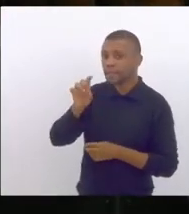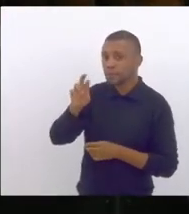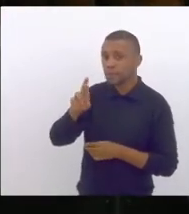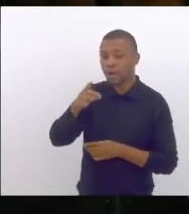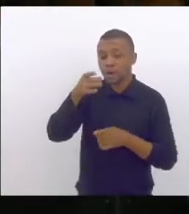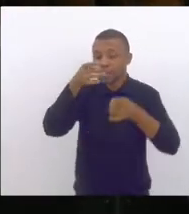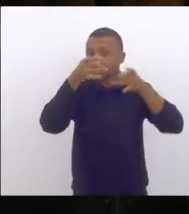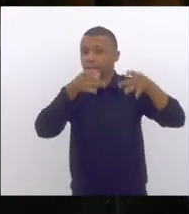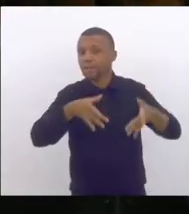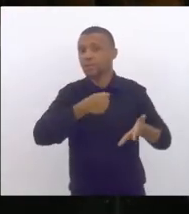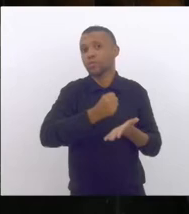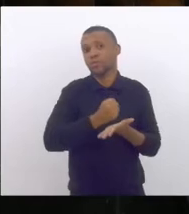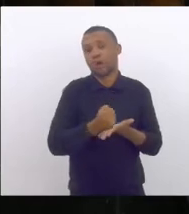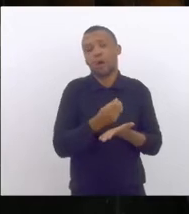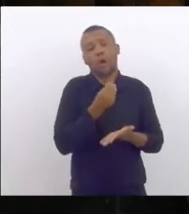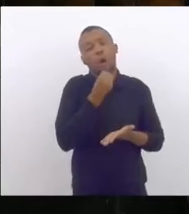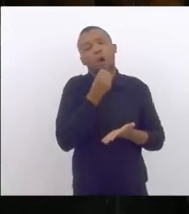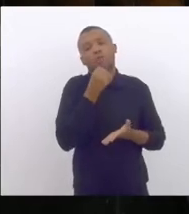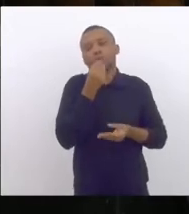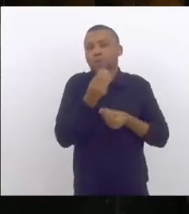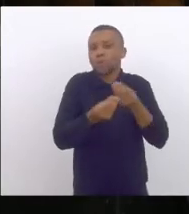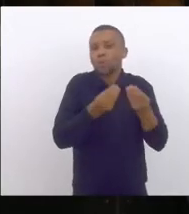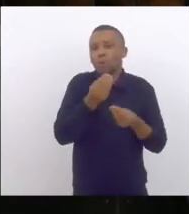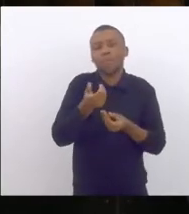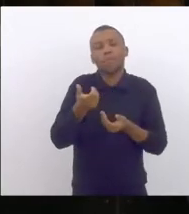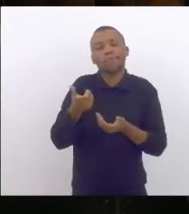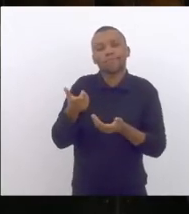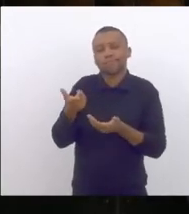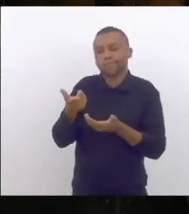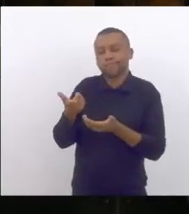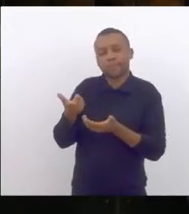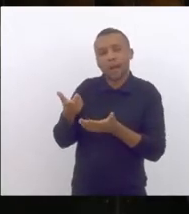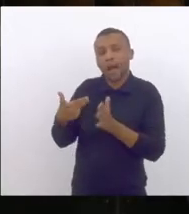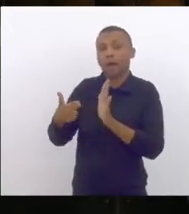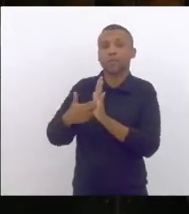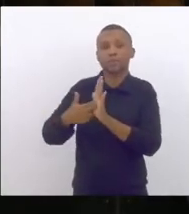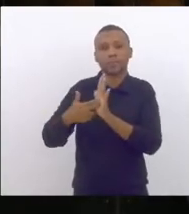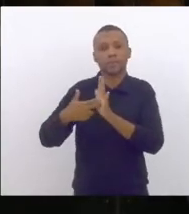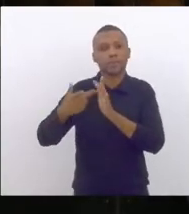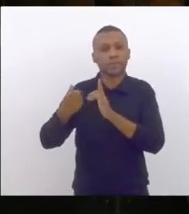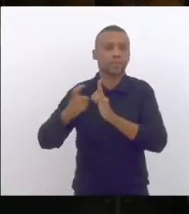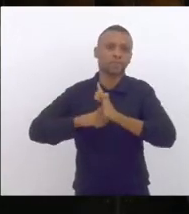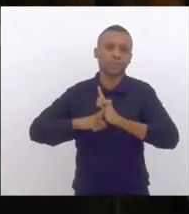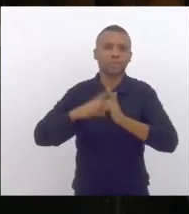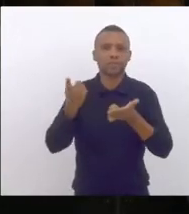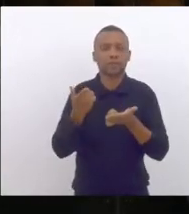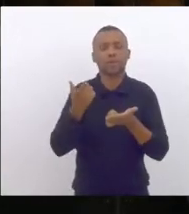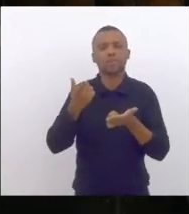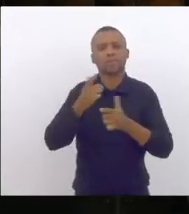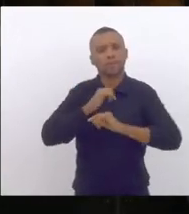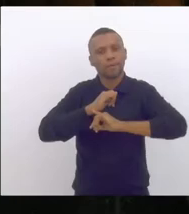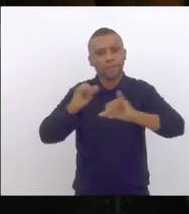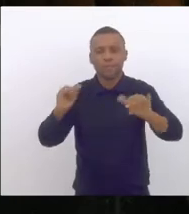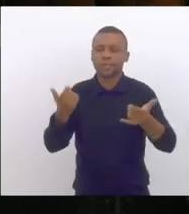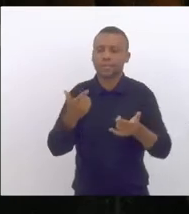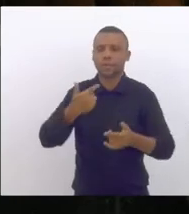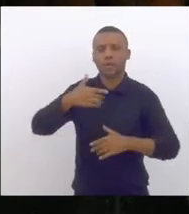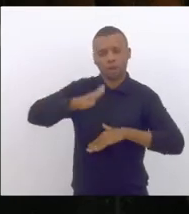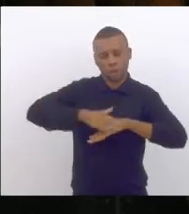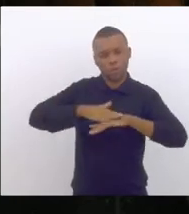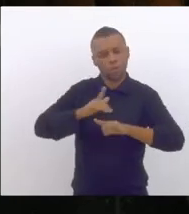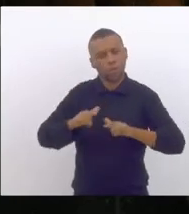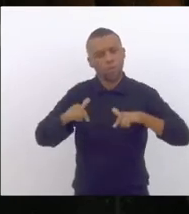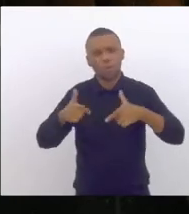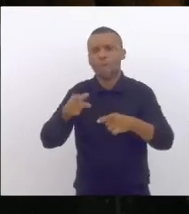contrato alegando que obviamente não tem condições de arcar com esse sistema então deixa aqui o meu repúdio e a minha fiscalização